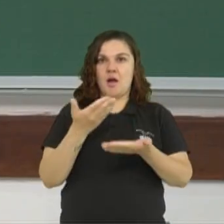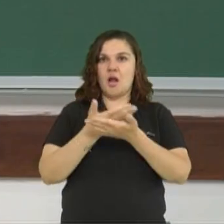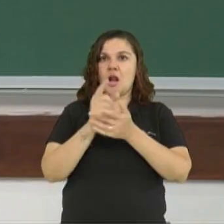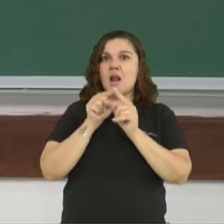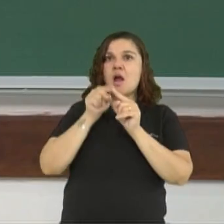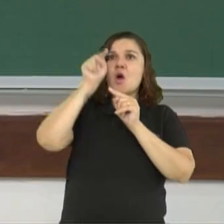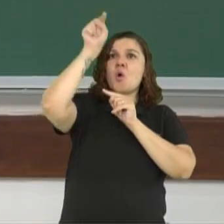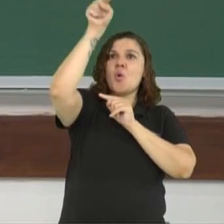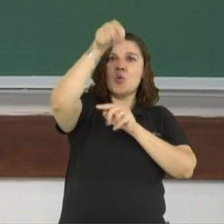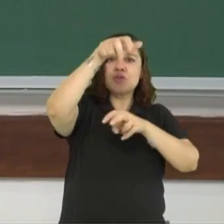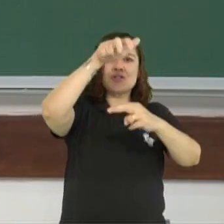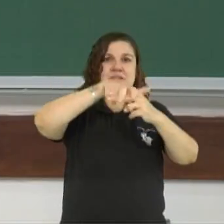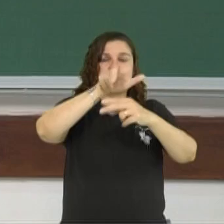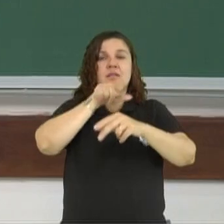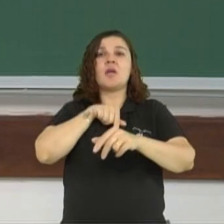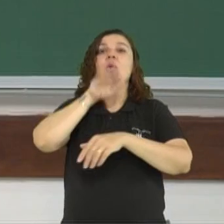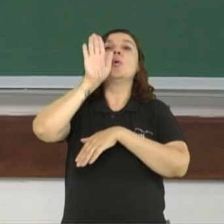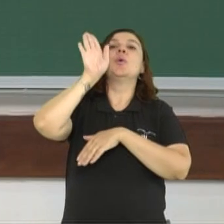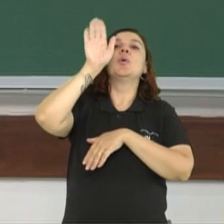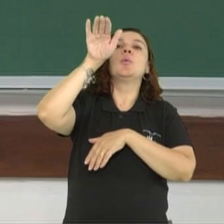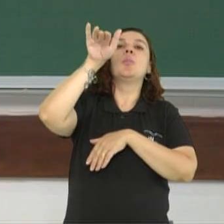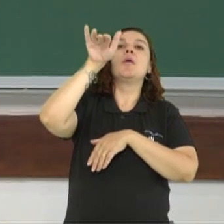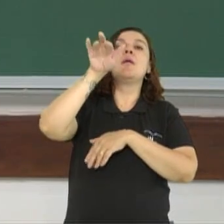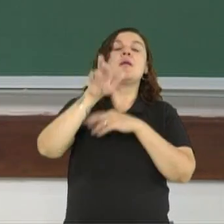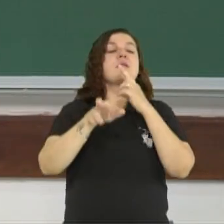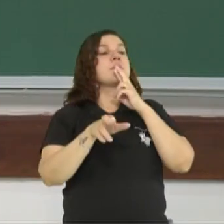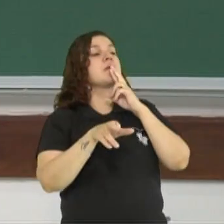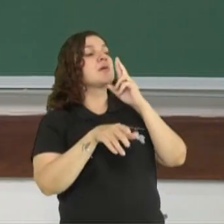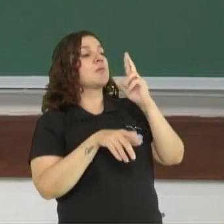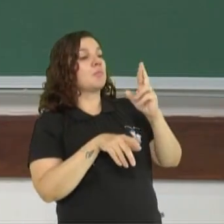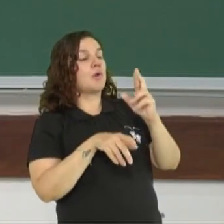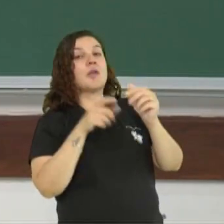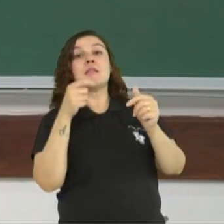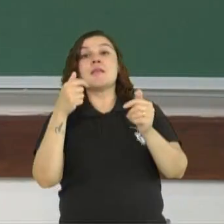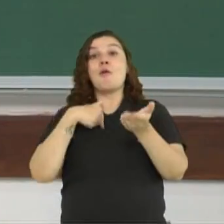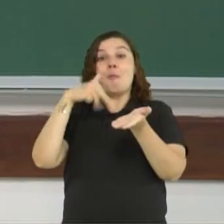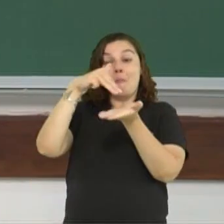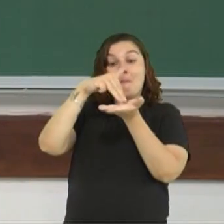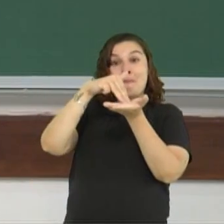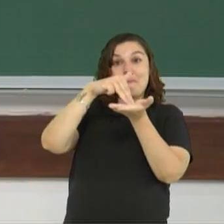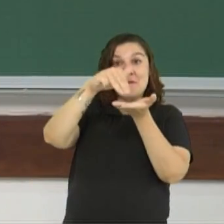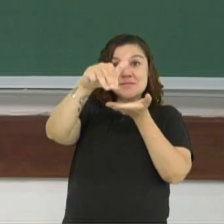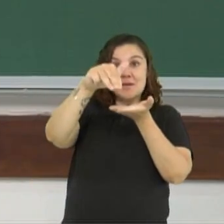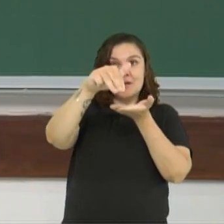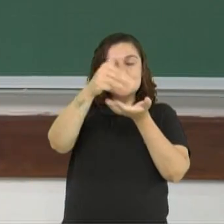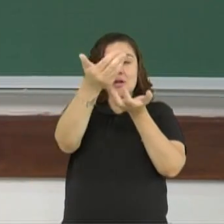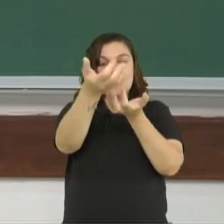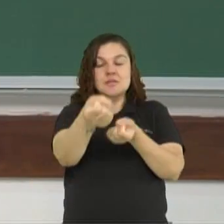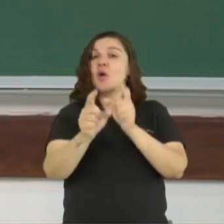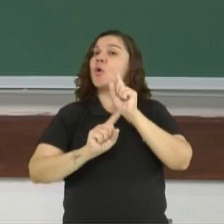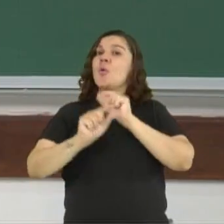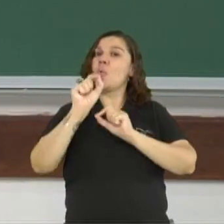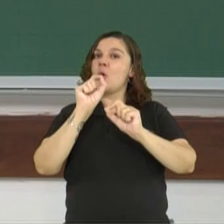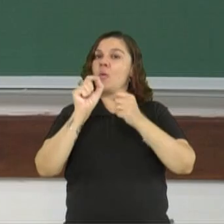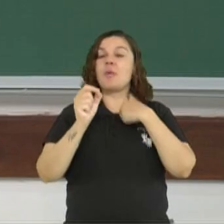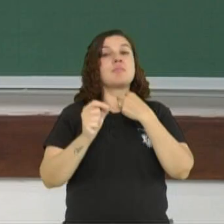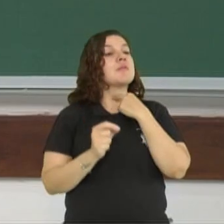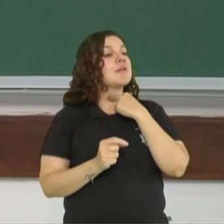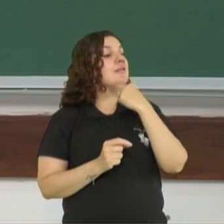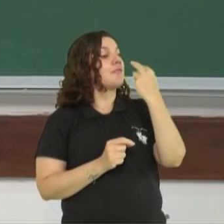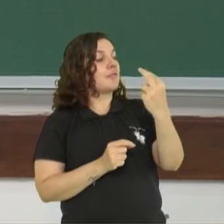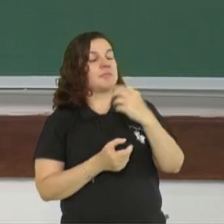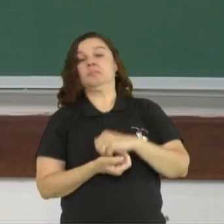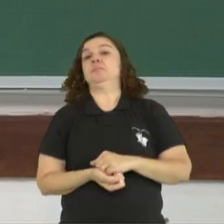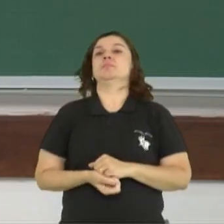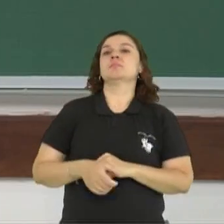lá na última carteira, eu chamo ela e ela me responde, eu mandei uma mensagem e ela recebeu essa mensagem. Qual foi o meio? A minha voz.